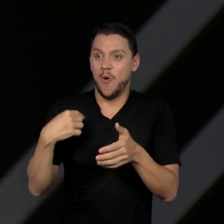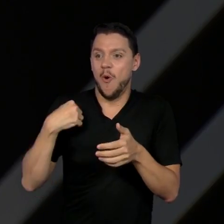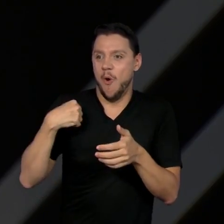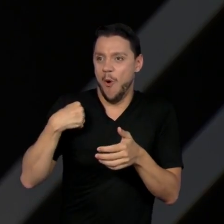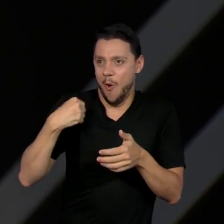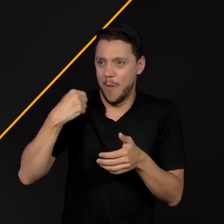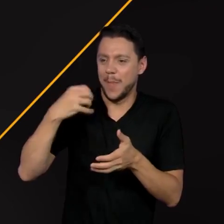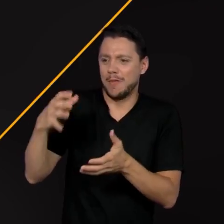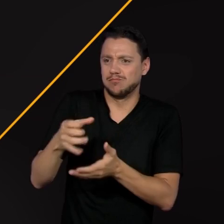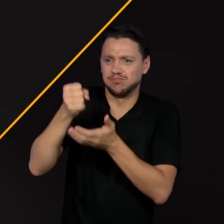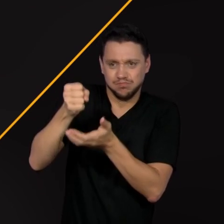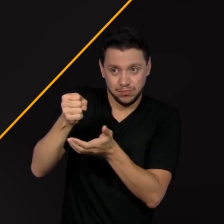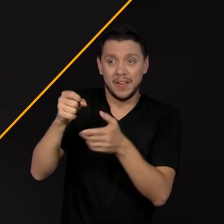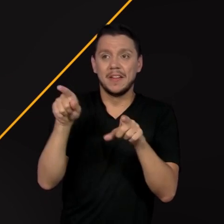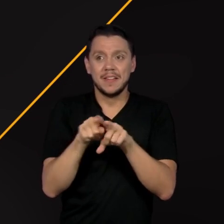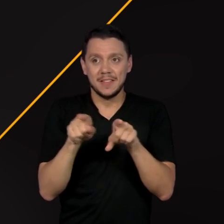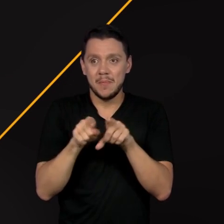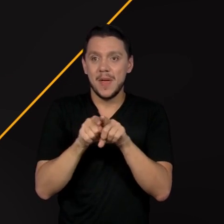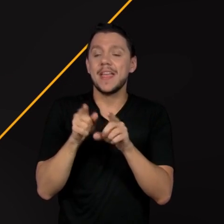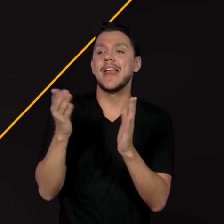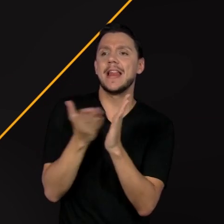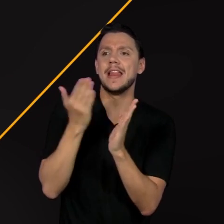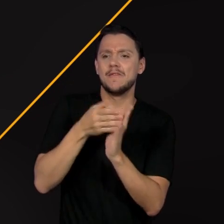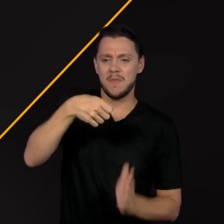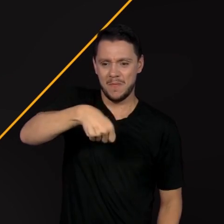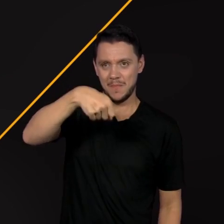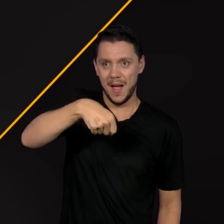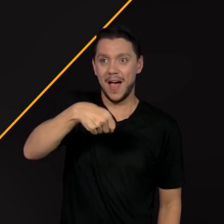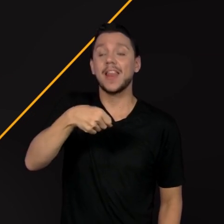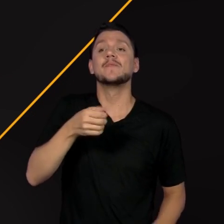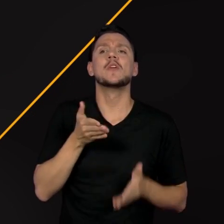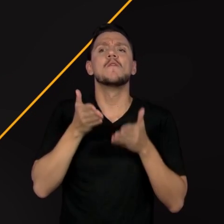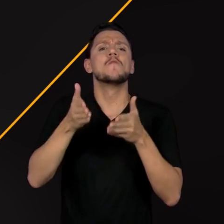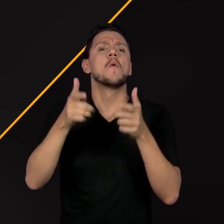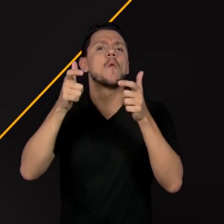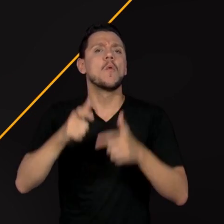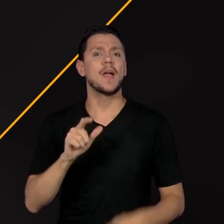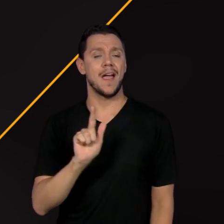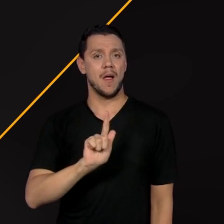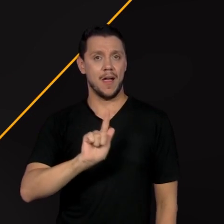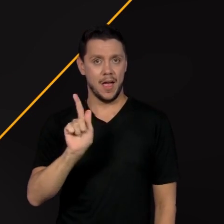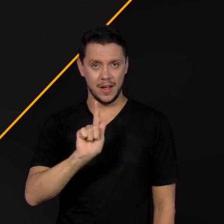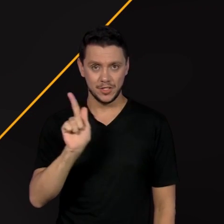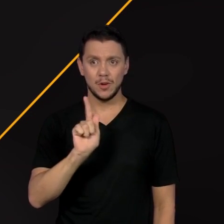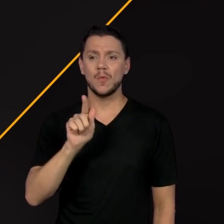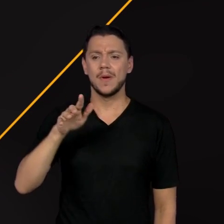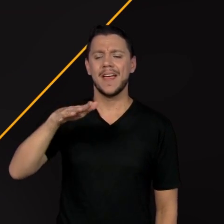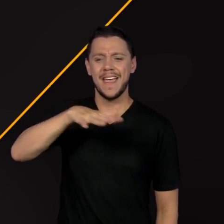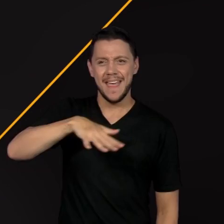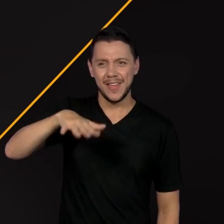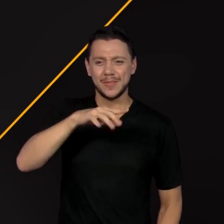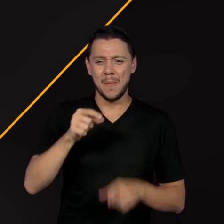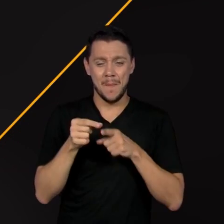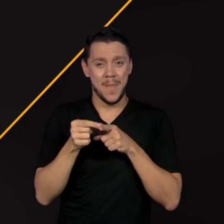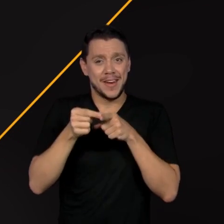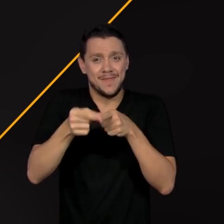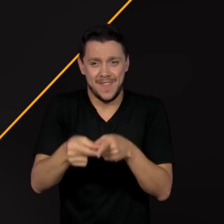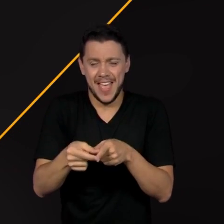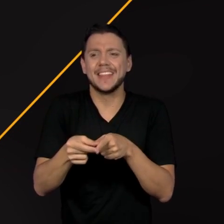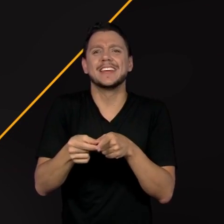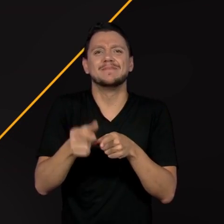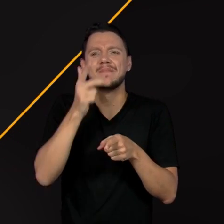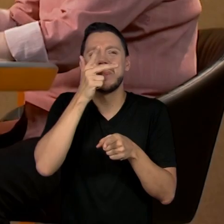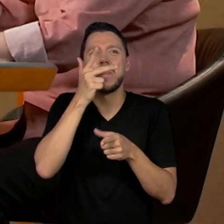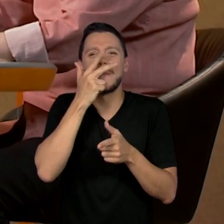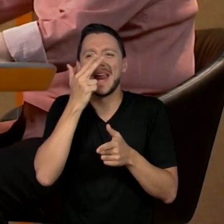de livros e foi para o Grajaú, que era, na época, uma zona periférica muito ainda